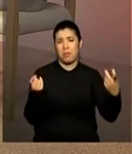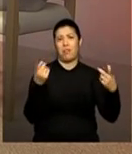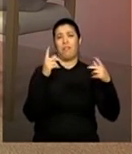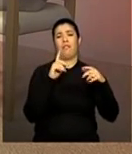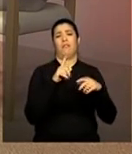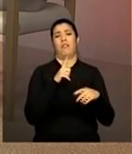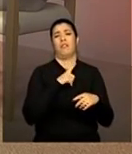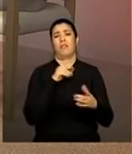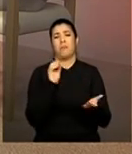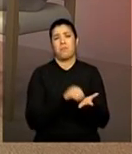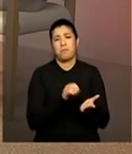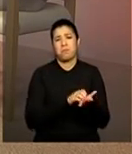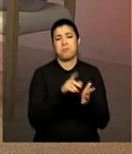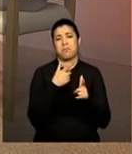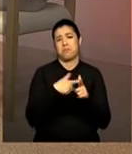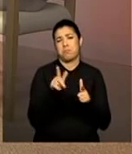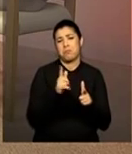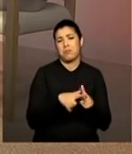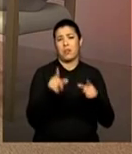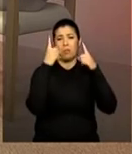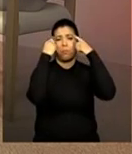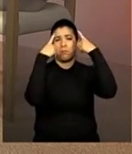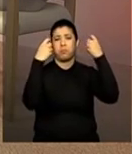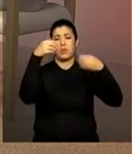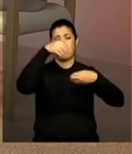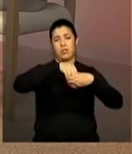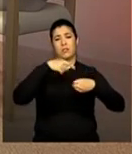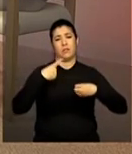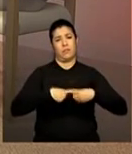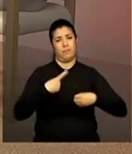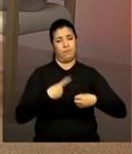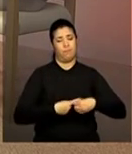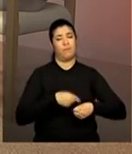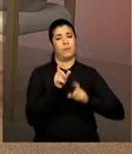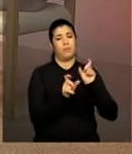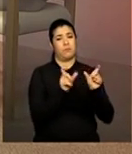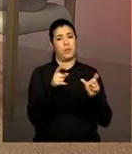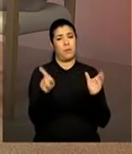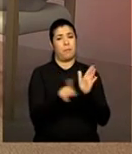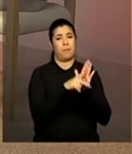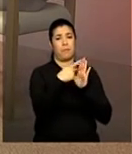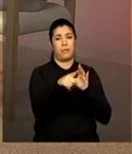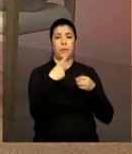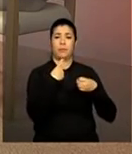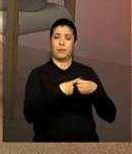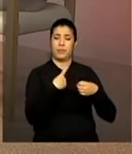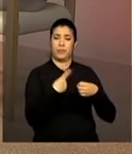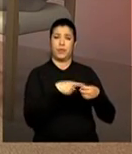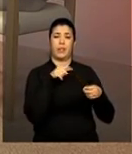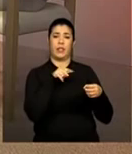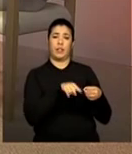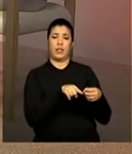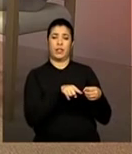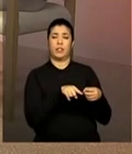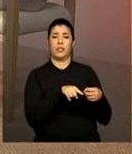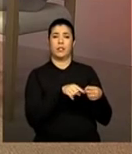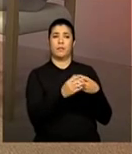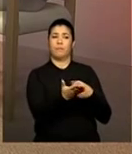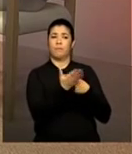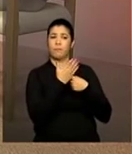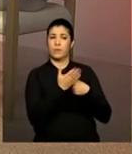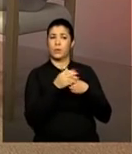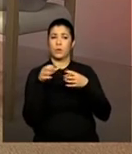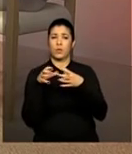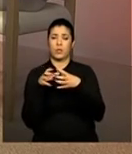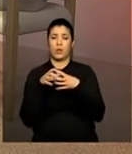violência né A questão da violência urbana é um elemento das grandes metrópoles nos estão fazendo refletir da